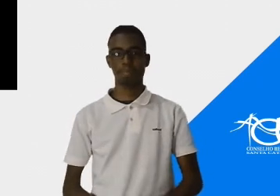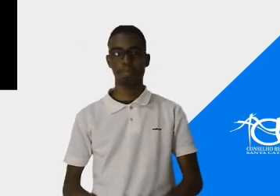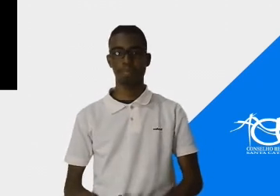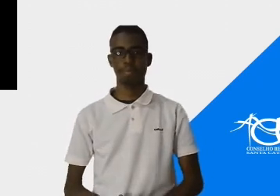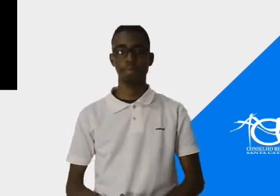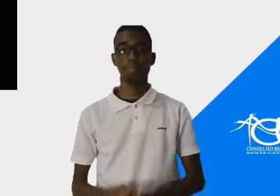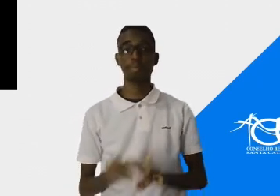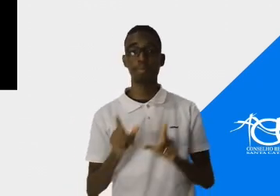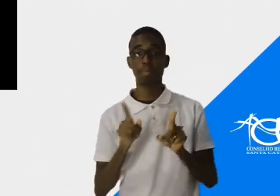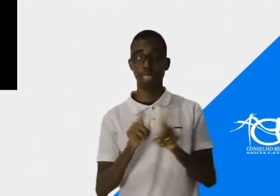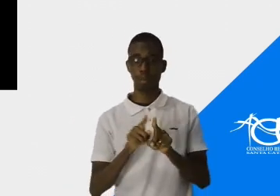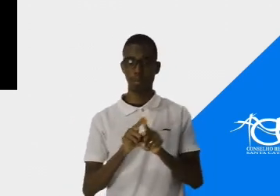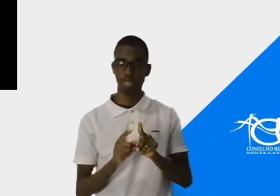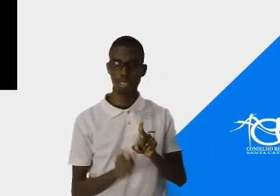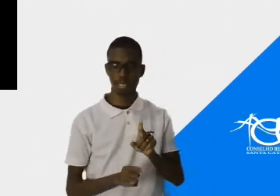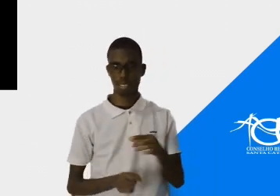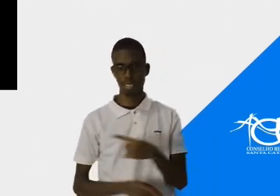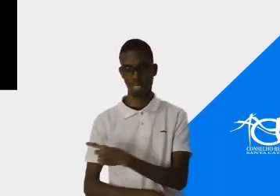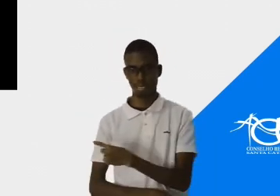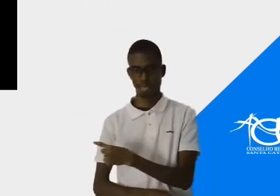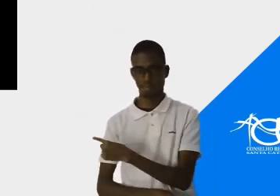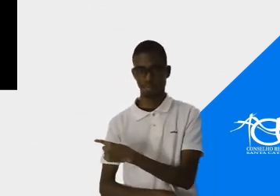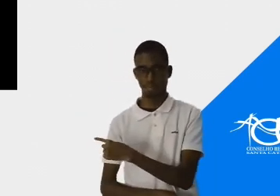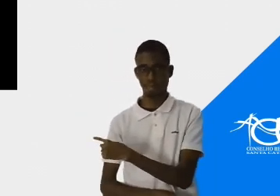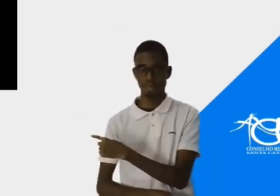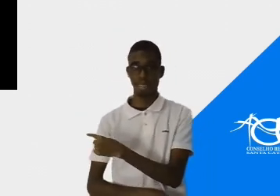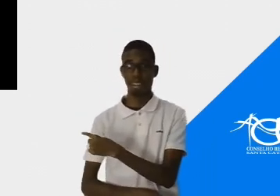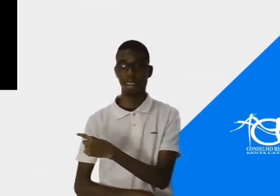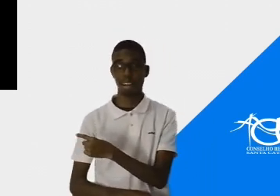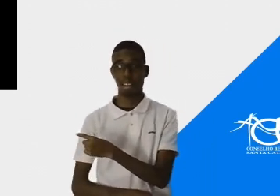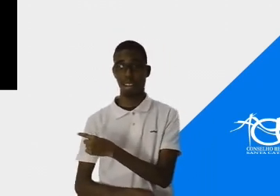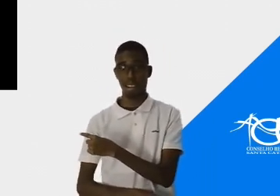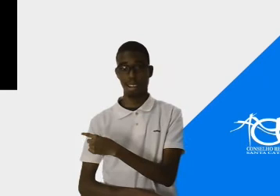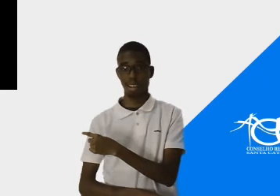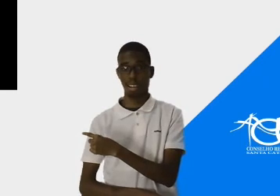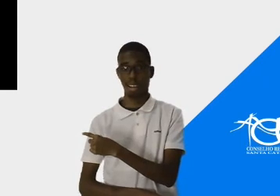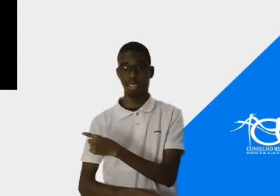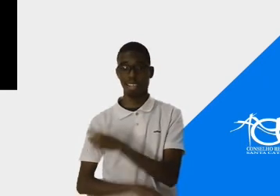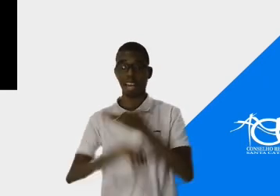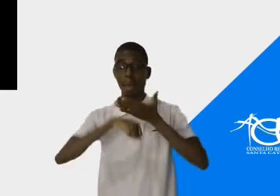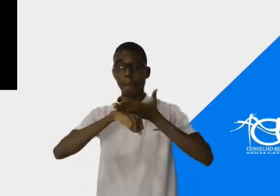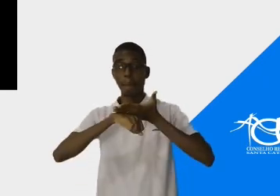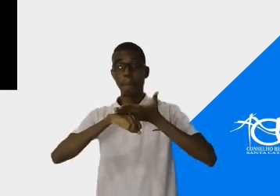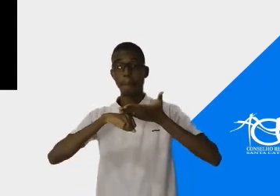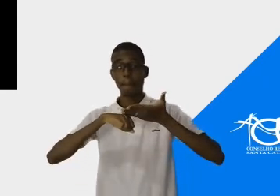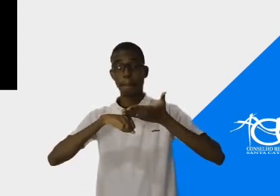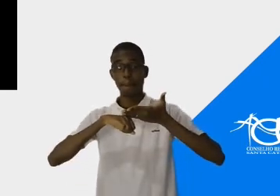é onde temos o tumor, tá? Aqui também. Todos é